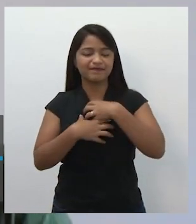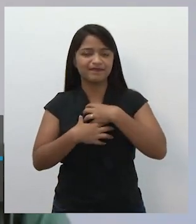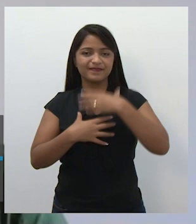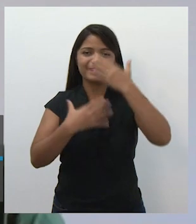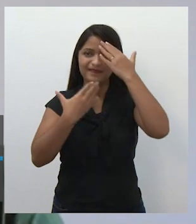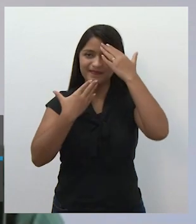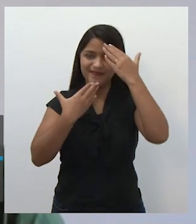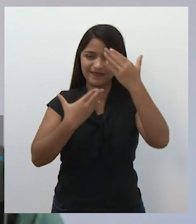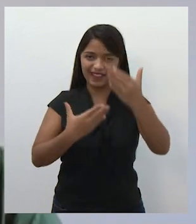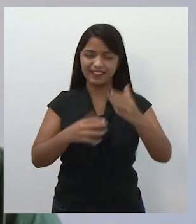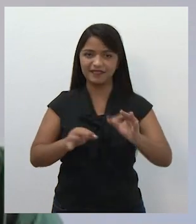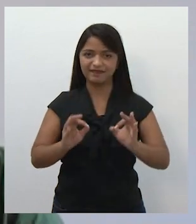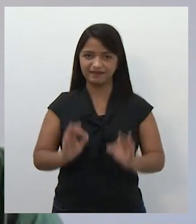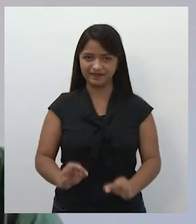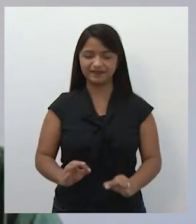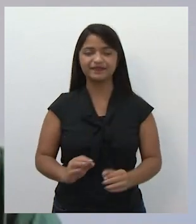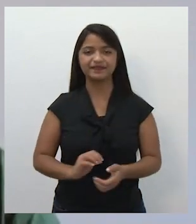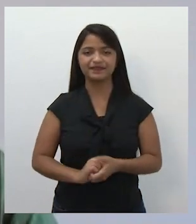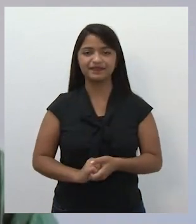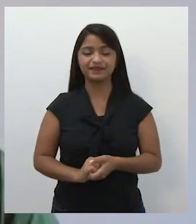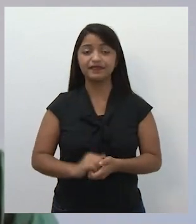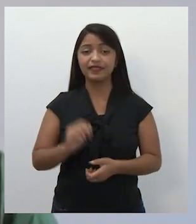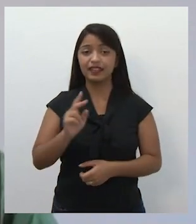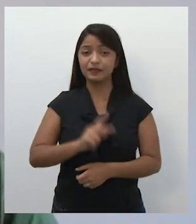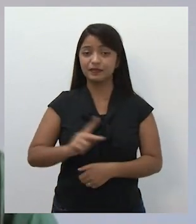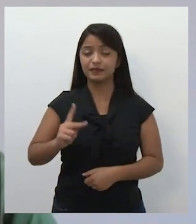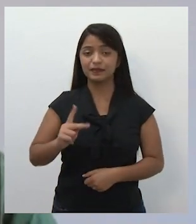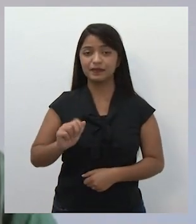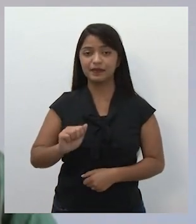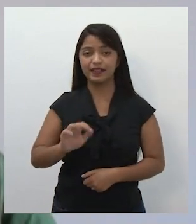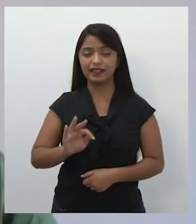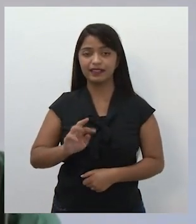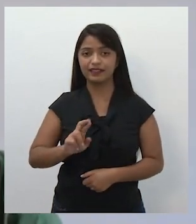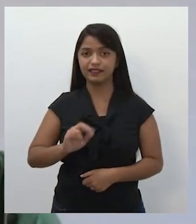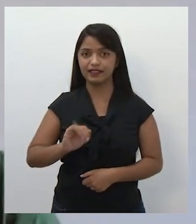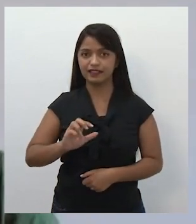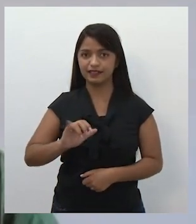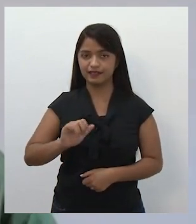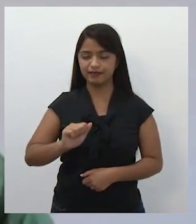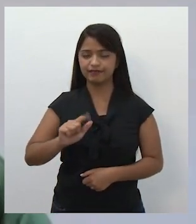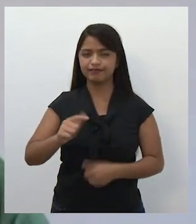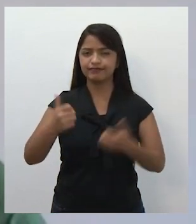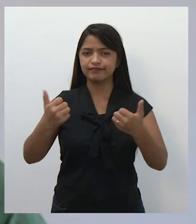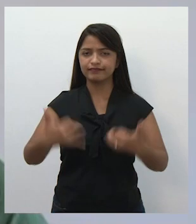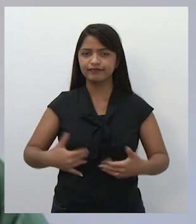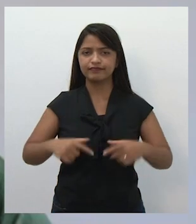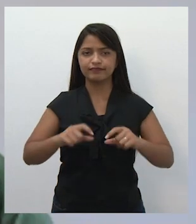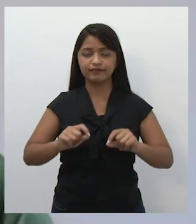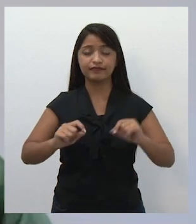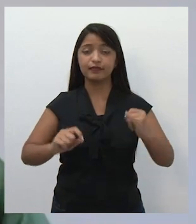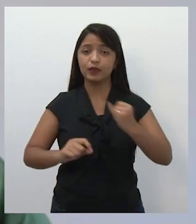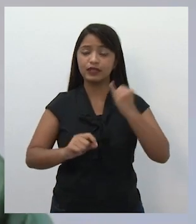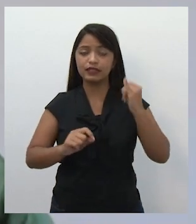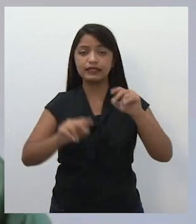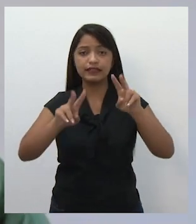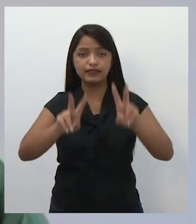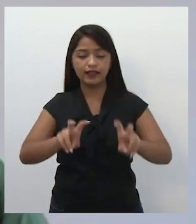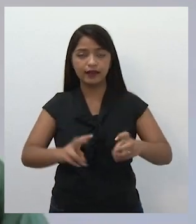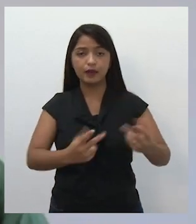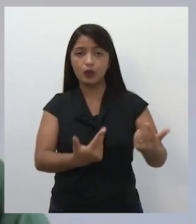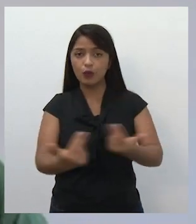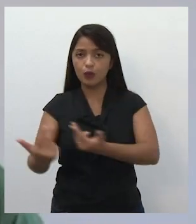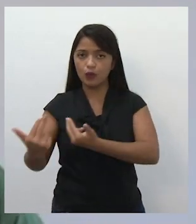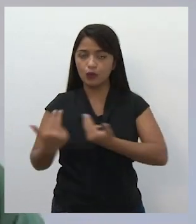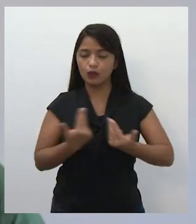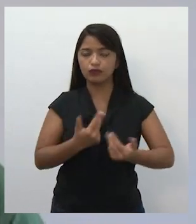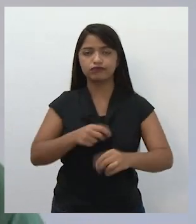agradecido. A professora Patrícia aqui, ela fala sobre a referência, trabalhar temas comuns. A professora Valéria fala